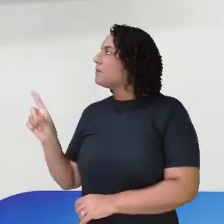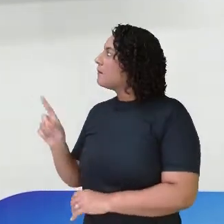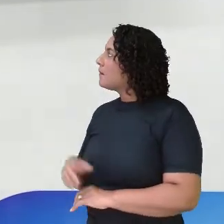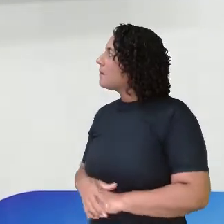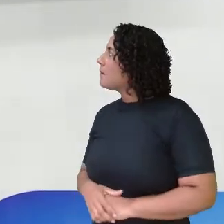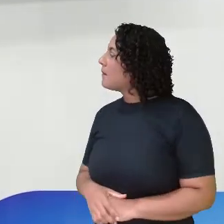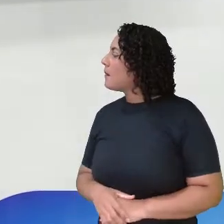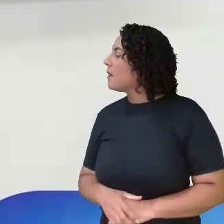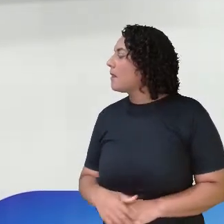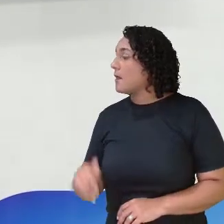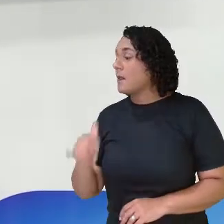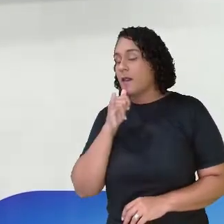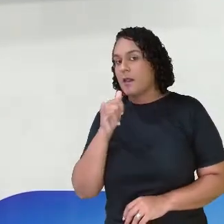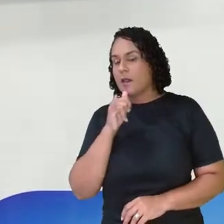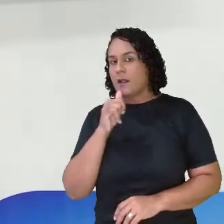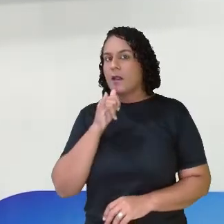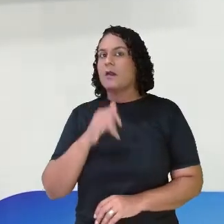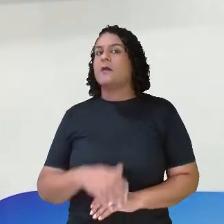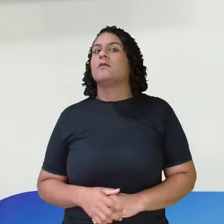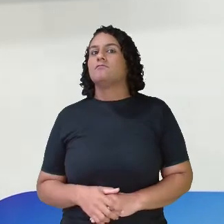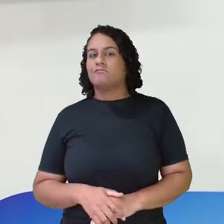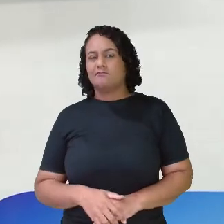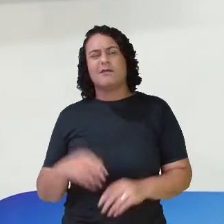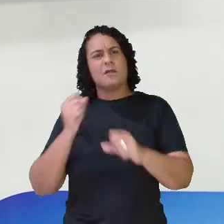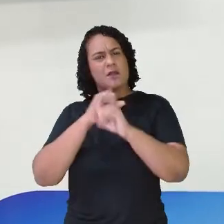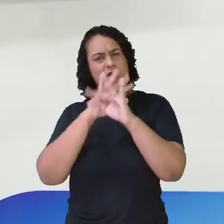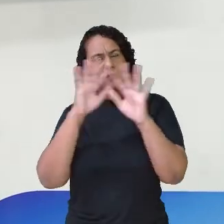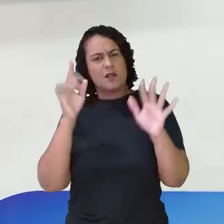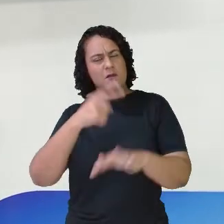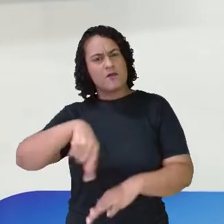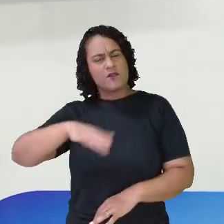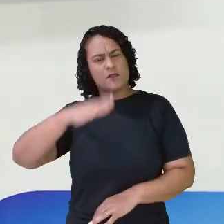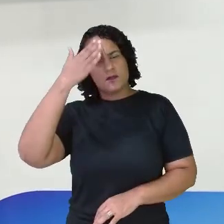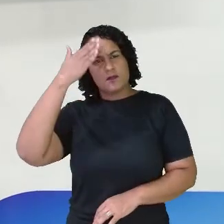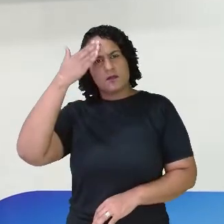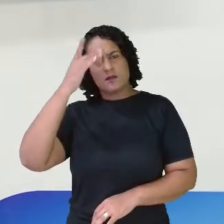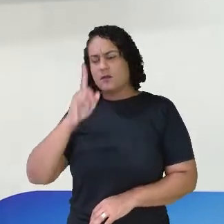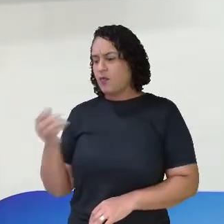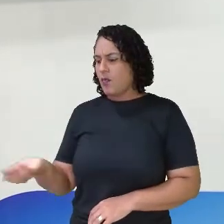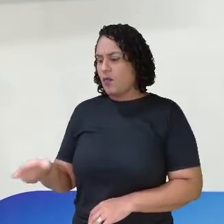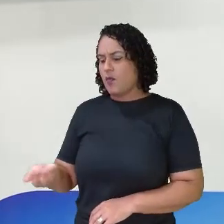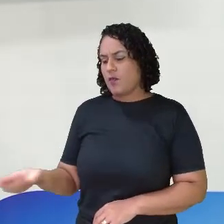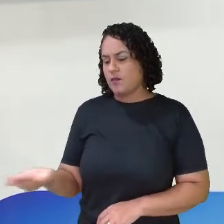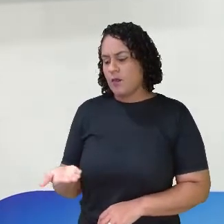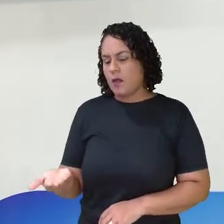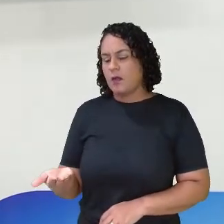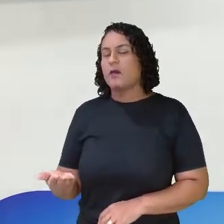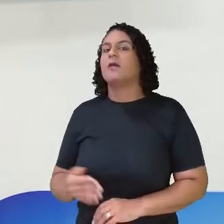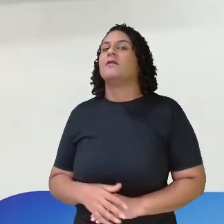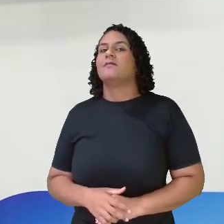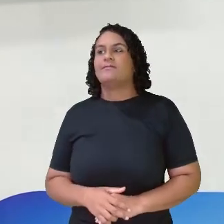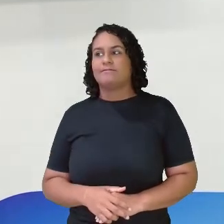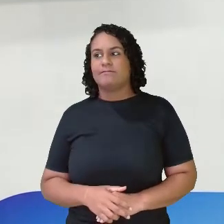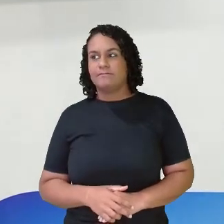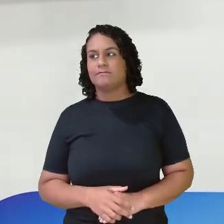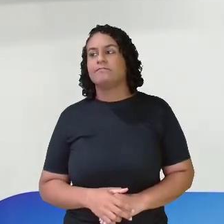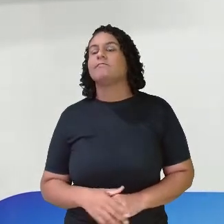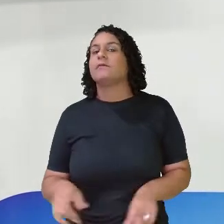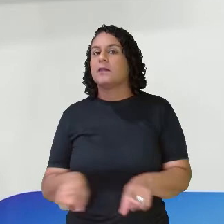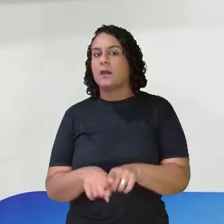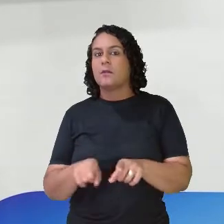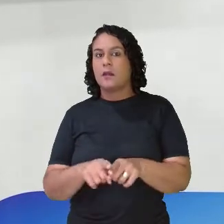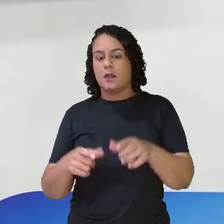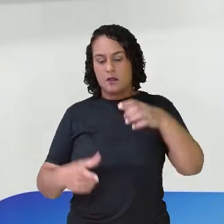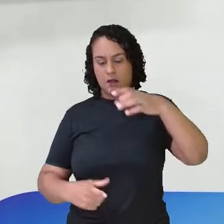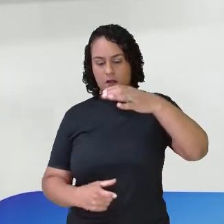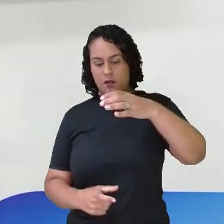aqui o exemplo, um exemplo mais claro, né? É esse dado que em algum momento vocês viram. Eu tenho o